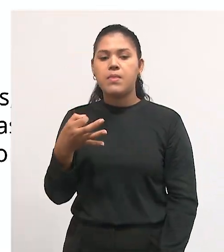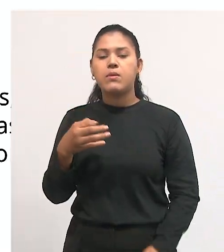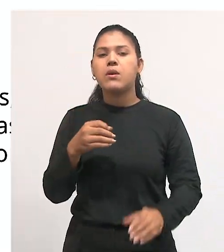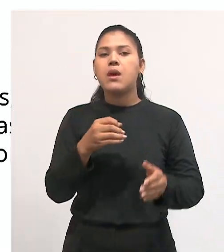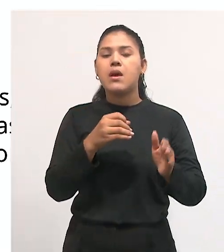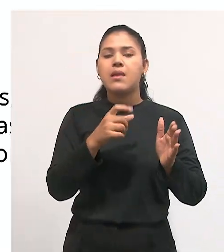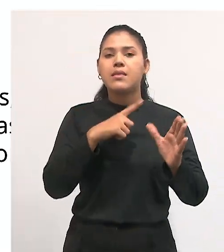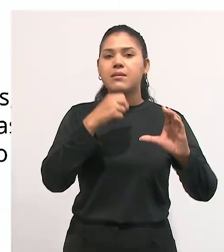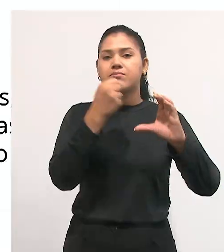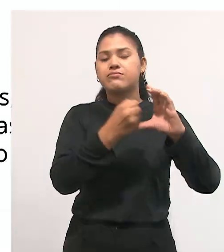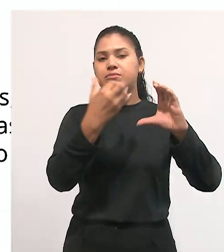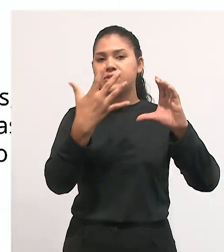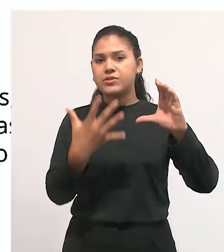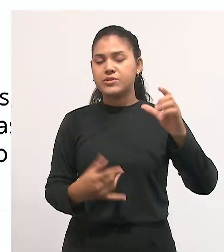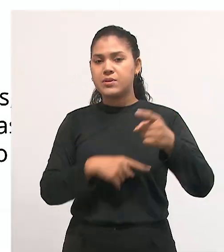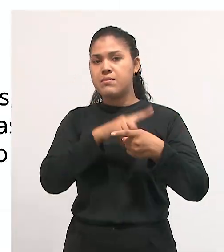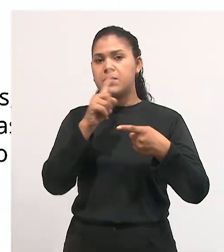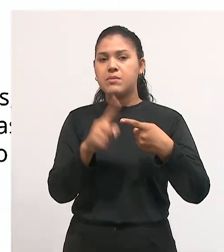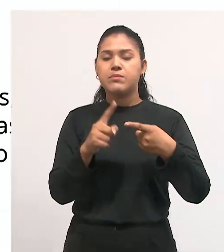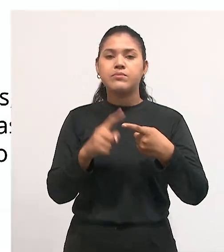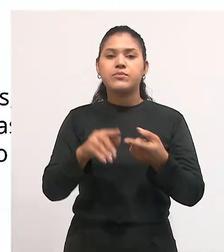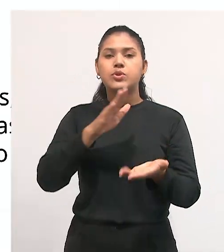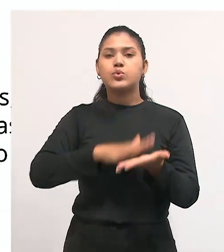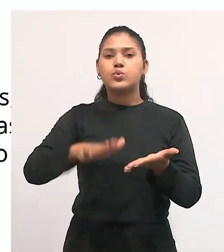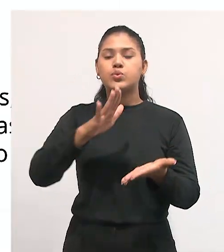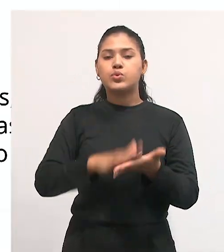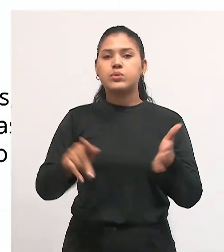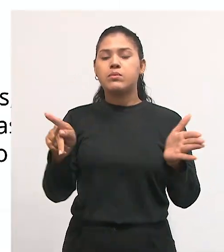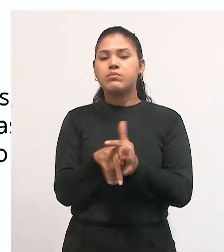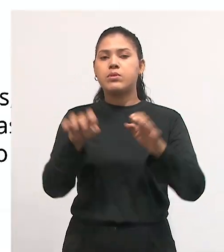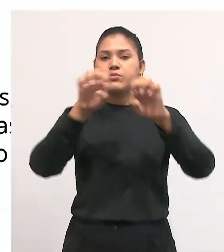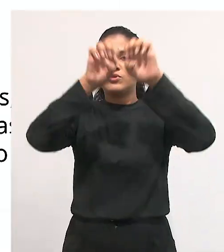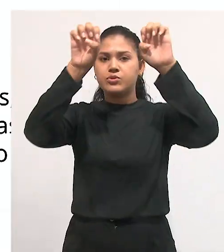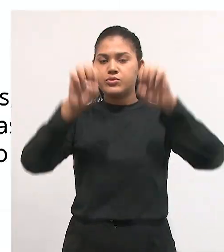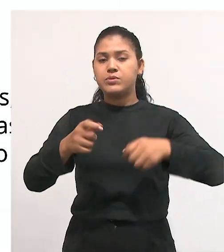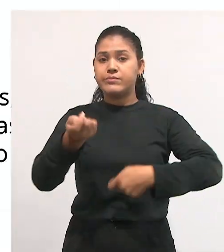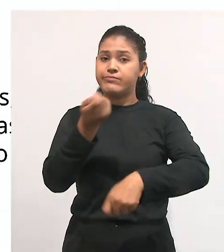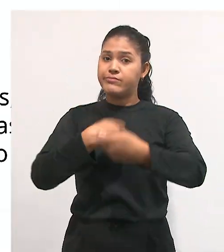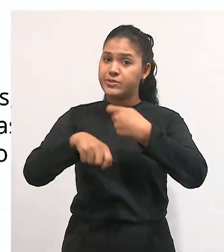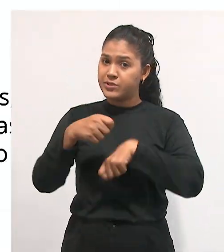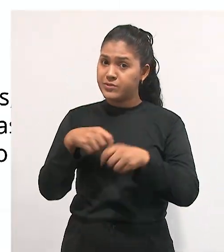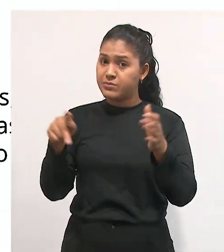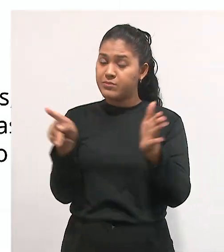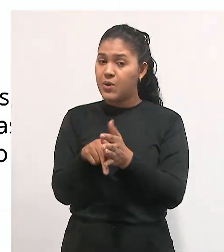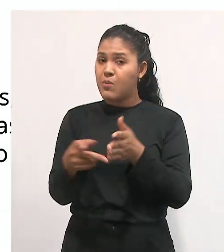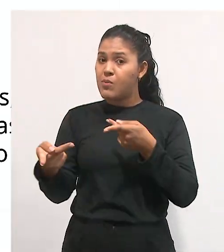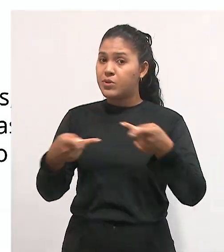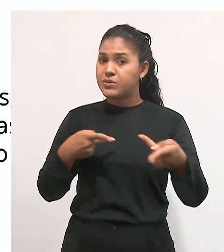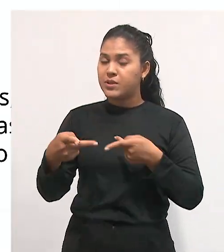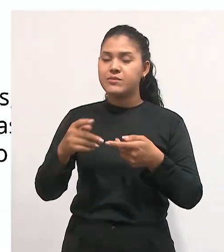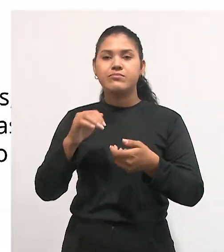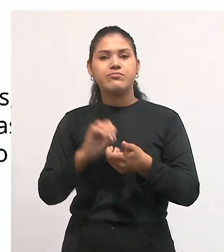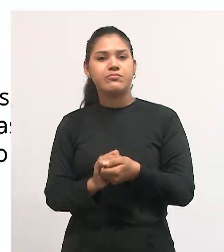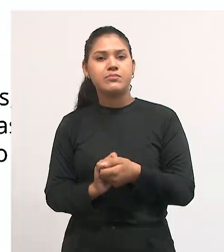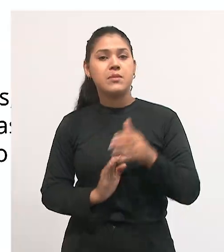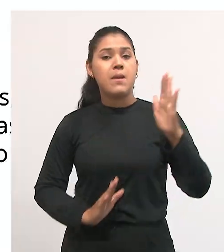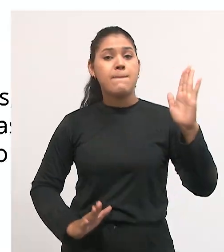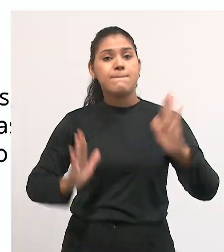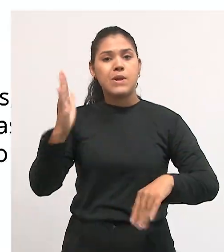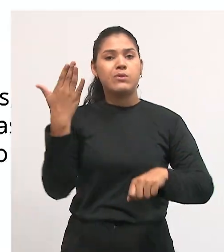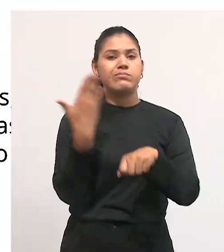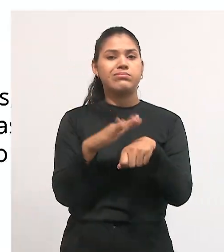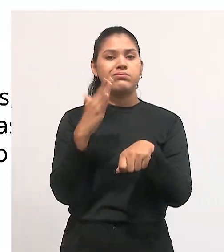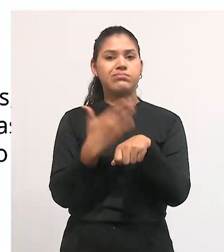né? Os custos da estrutura administrativa para implantar o projeto, o processo de treinamento,